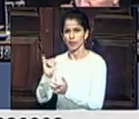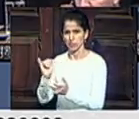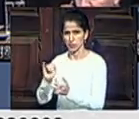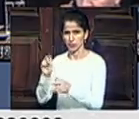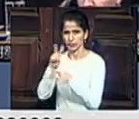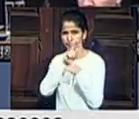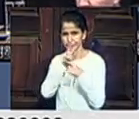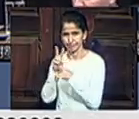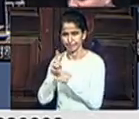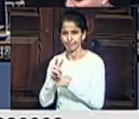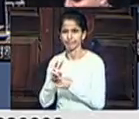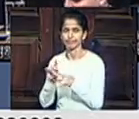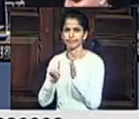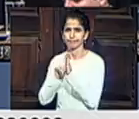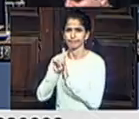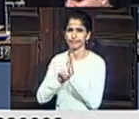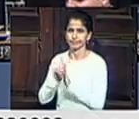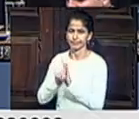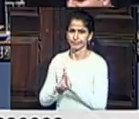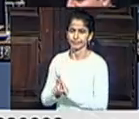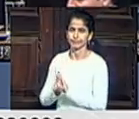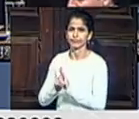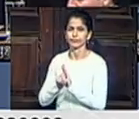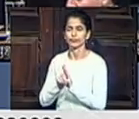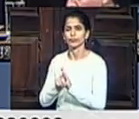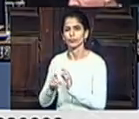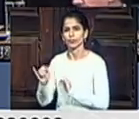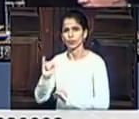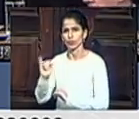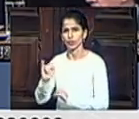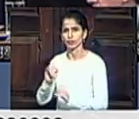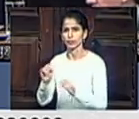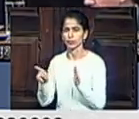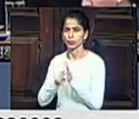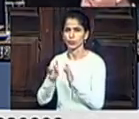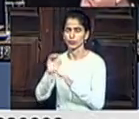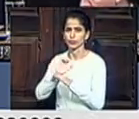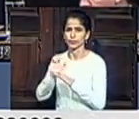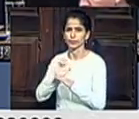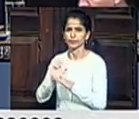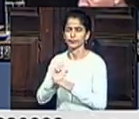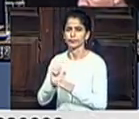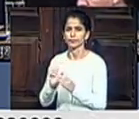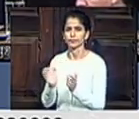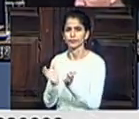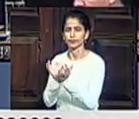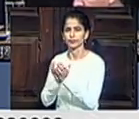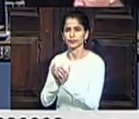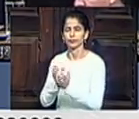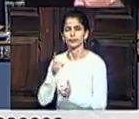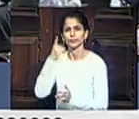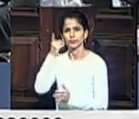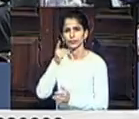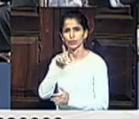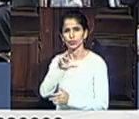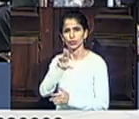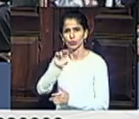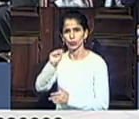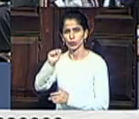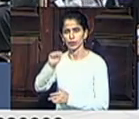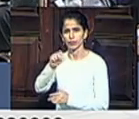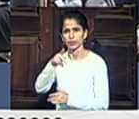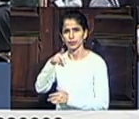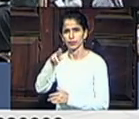Arrecadação Estadual e de Fiscalização dos Tributos Estaduais, presidente da comissão, deputado Luiz Paulo. Senhor